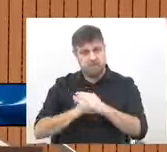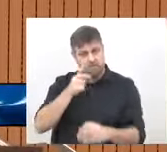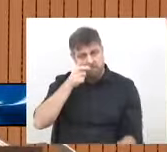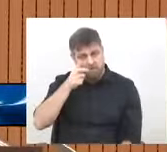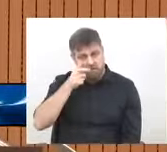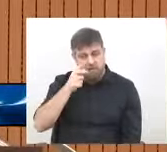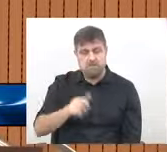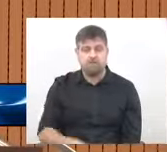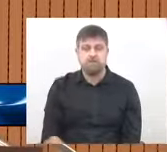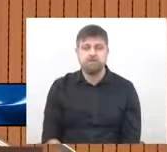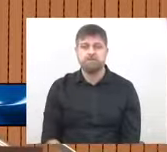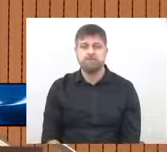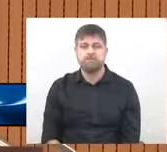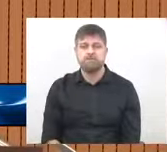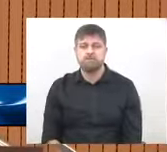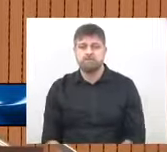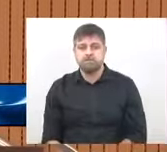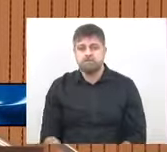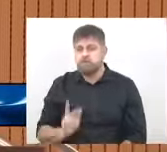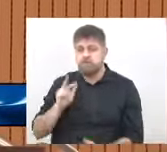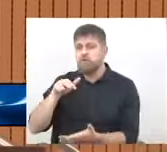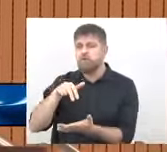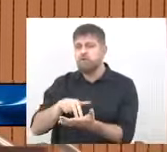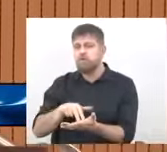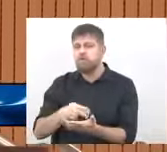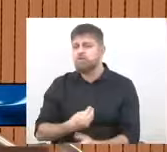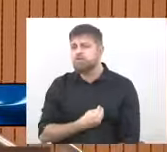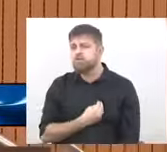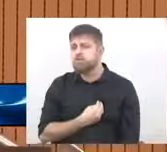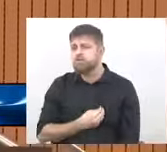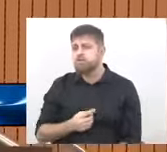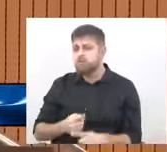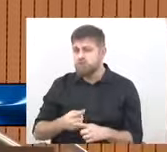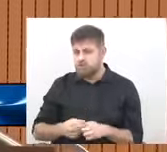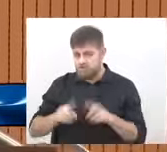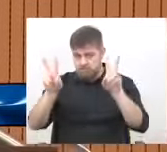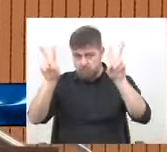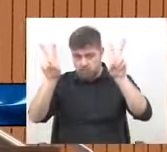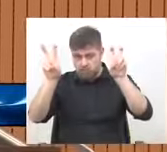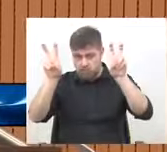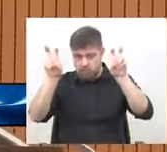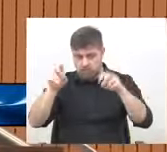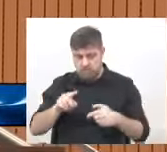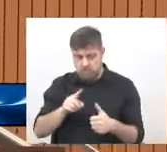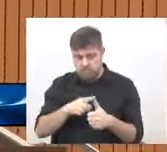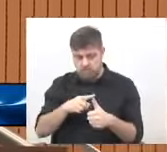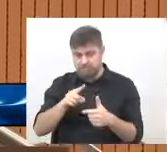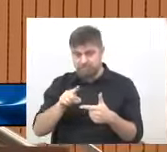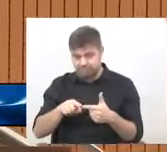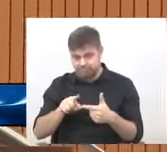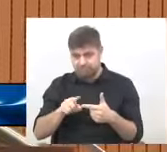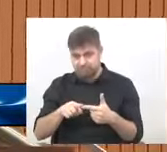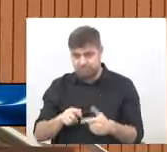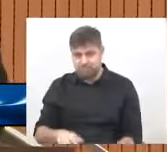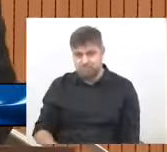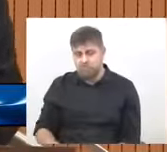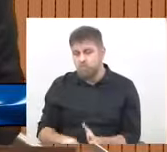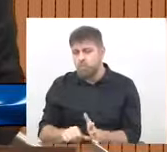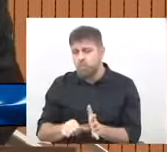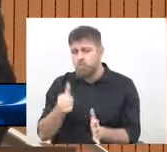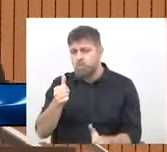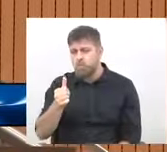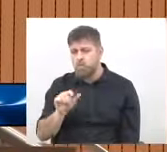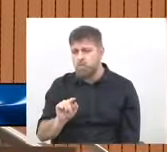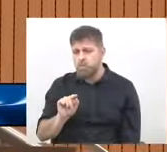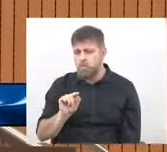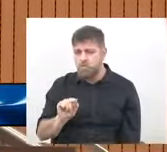Câmara. A minha vinda nesta noite é para tratar a respeito de dois assuntos, e um deles, senhor presidente, é